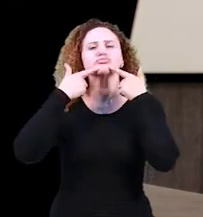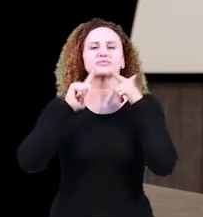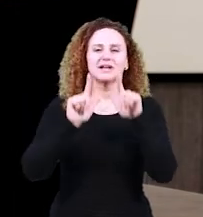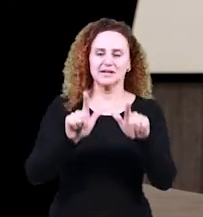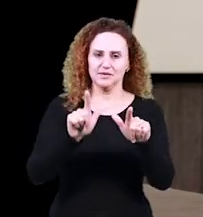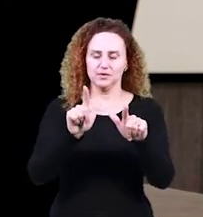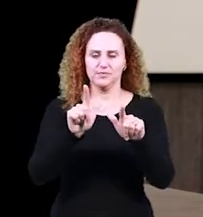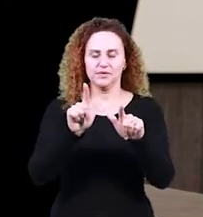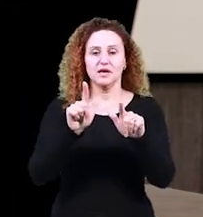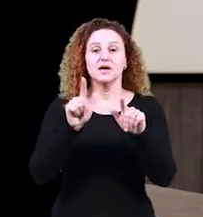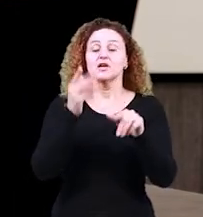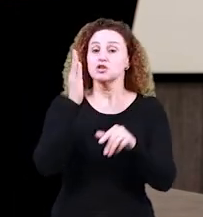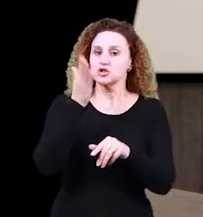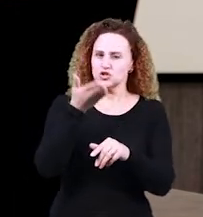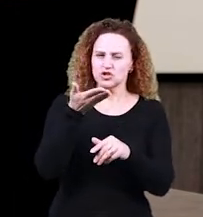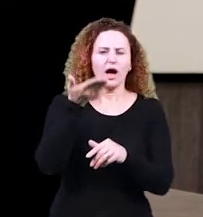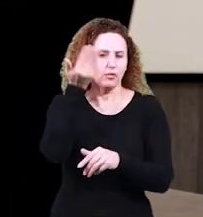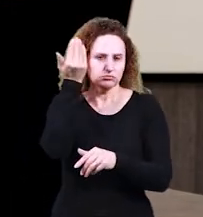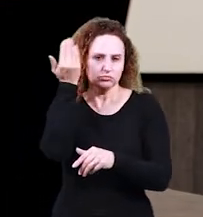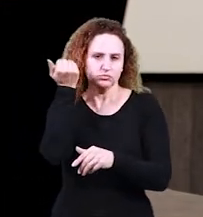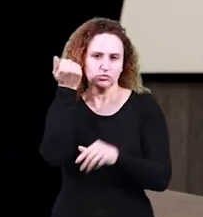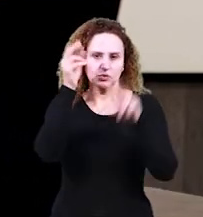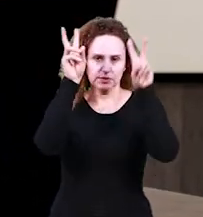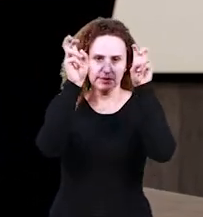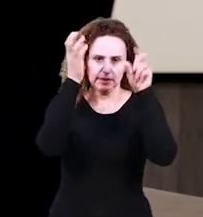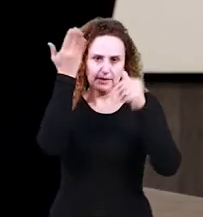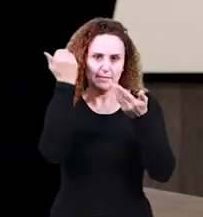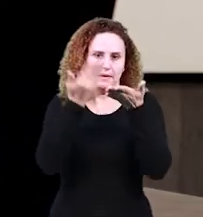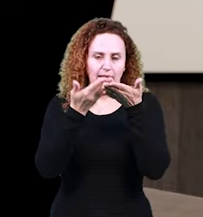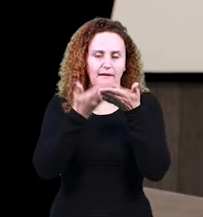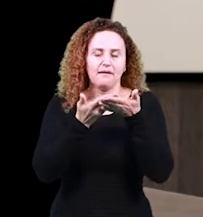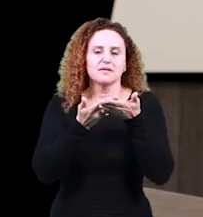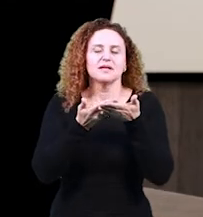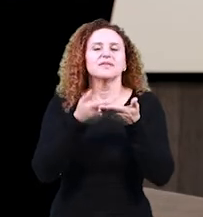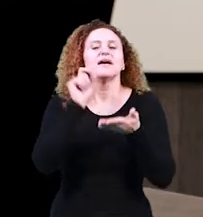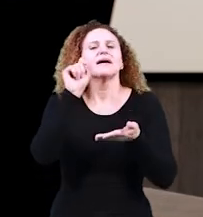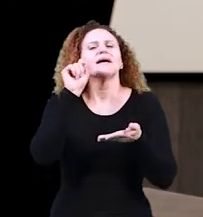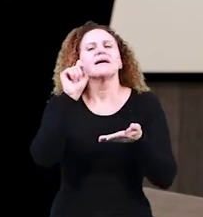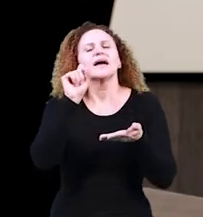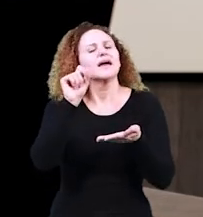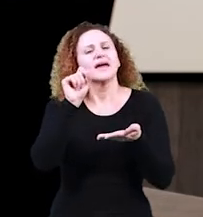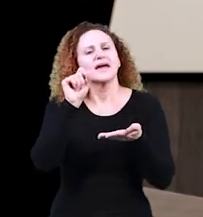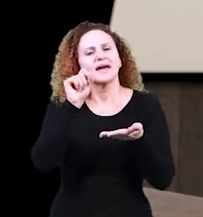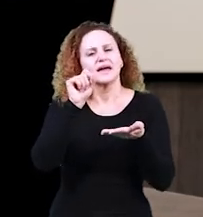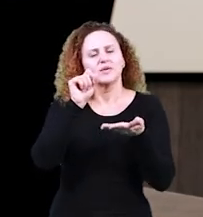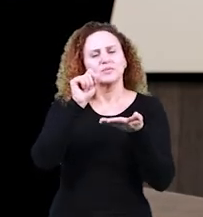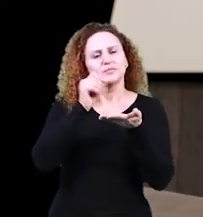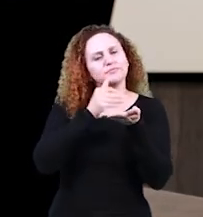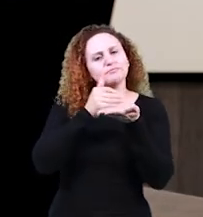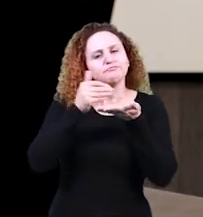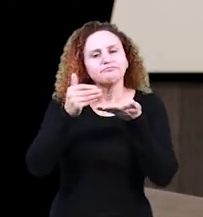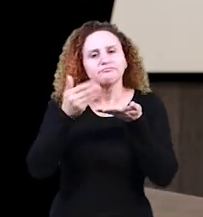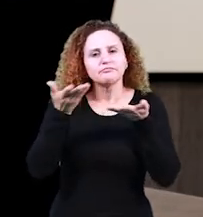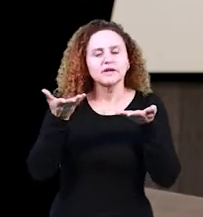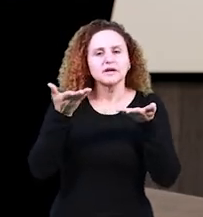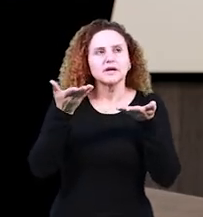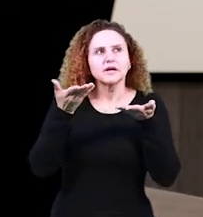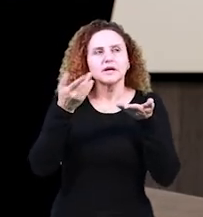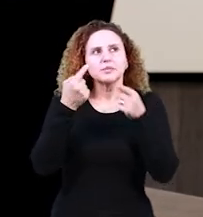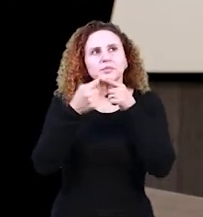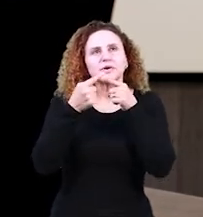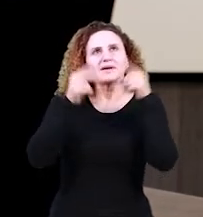língua e o estruturalismo nasceu quase como uma recusa do estruturalismo